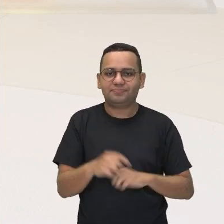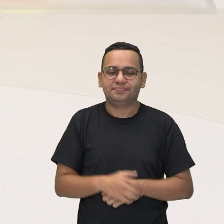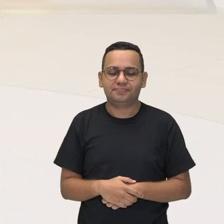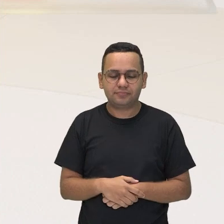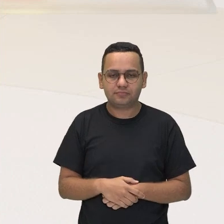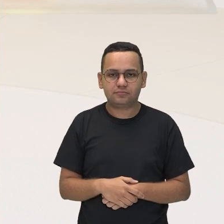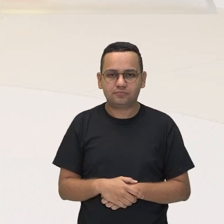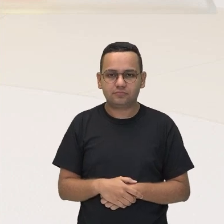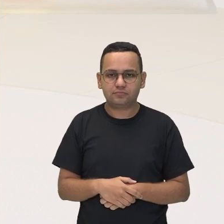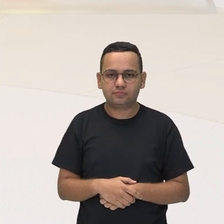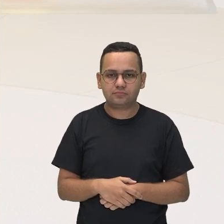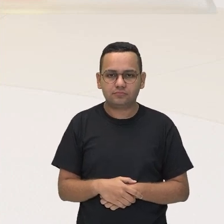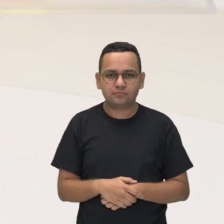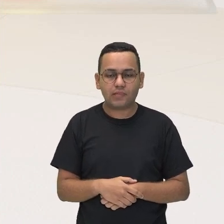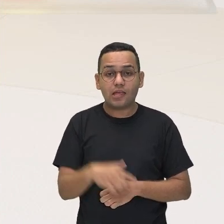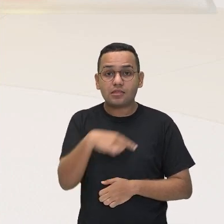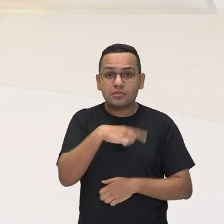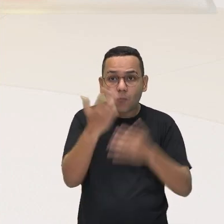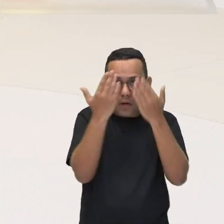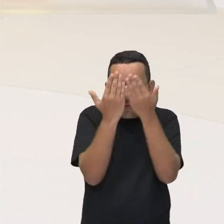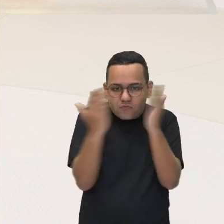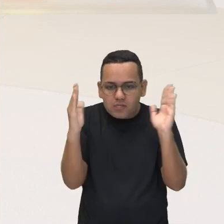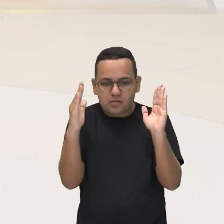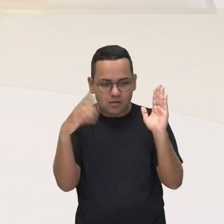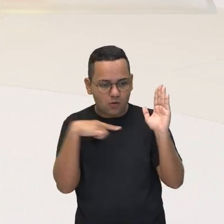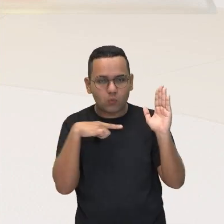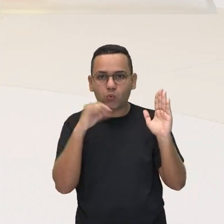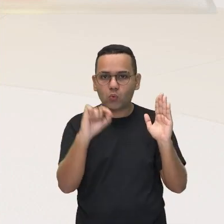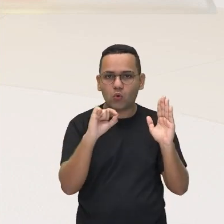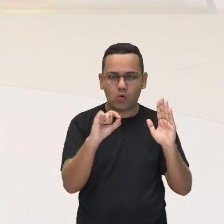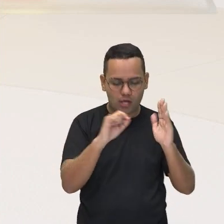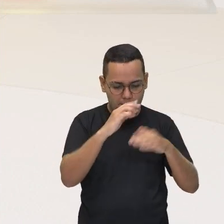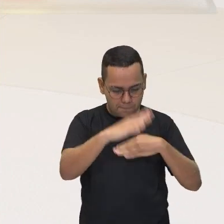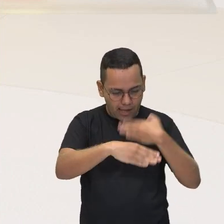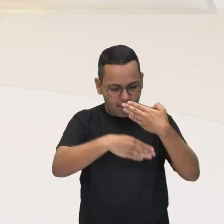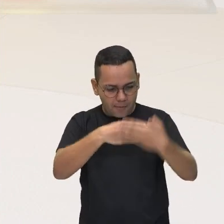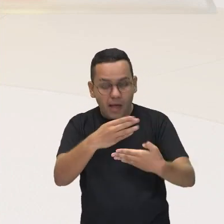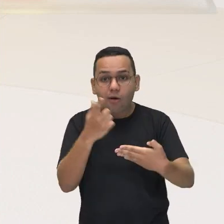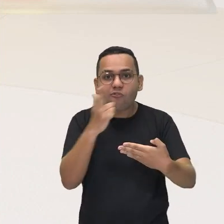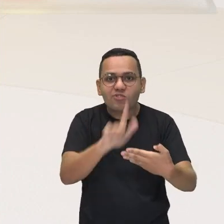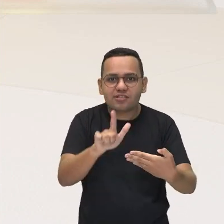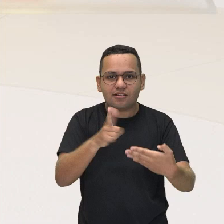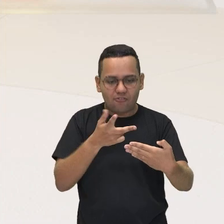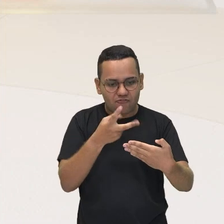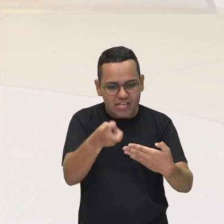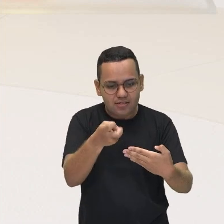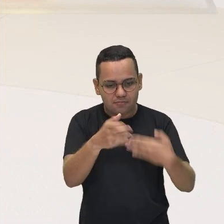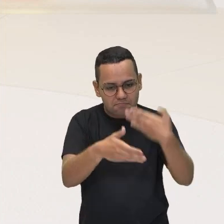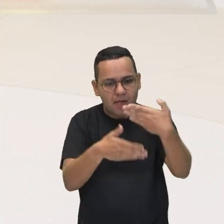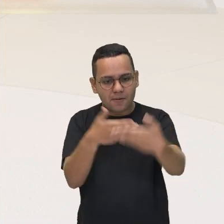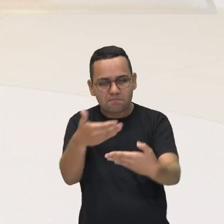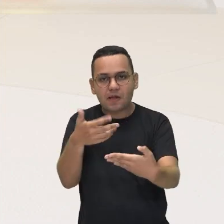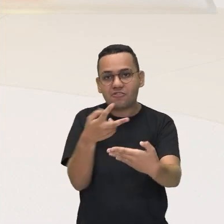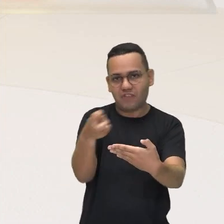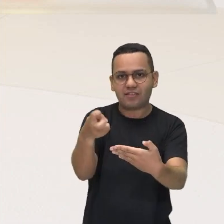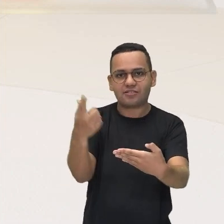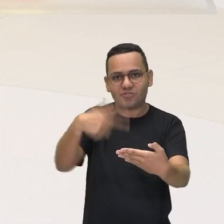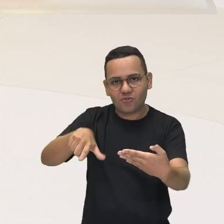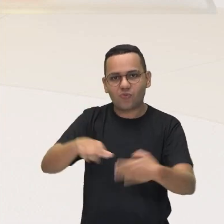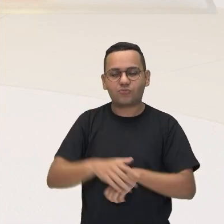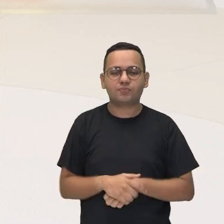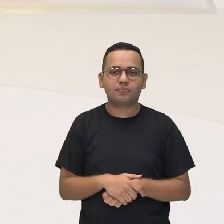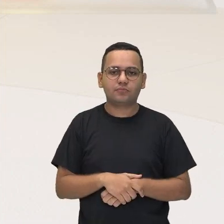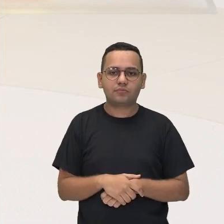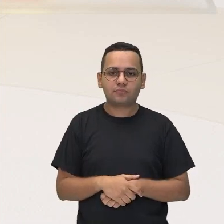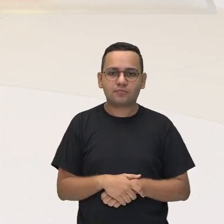mais ampla, para a gente conseguindo vencendo etapa por etapa. É muito importante a gente conseguir delimitar também